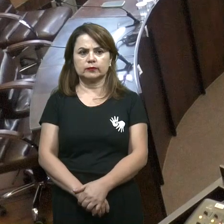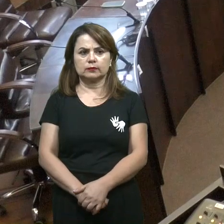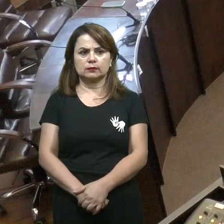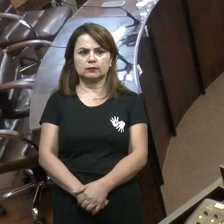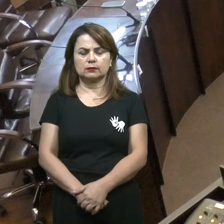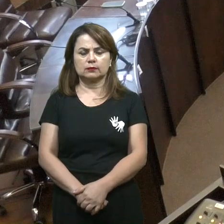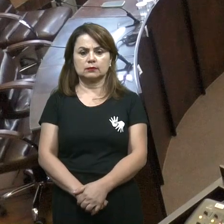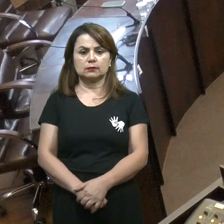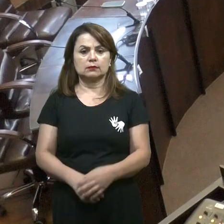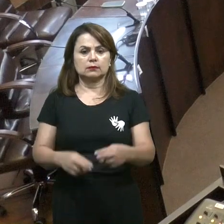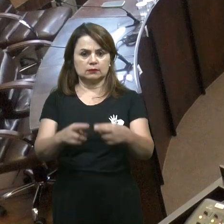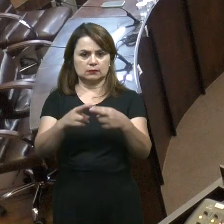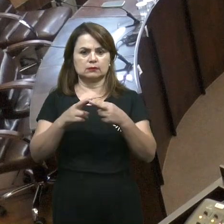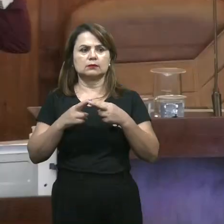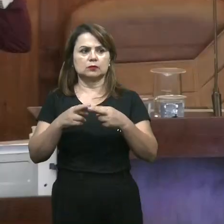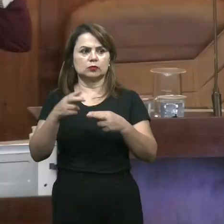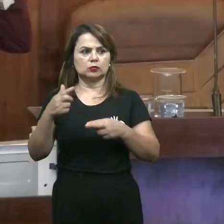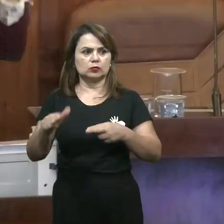próximo requerimento